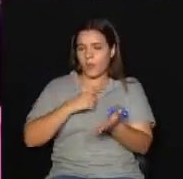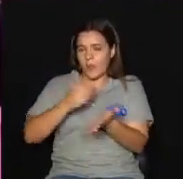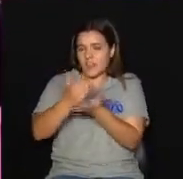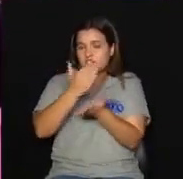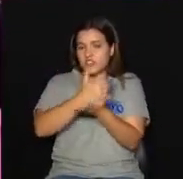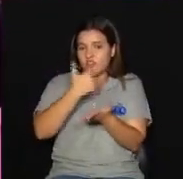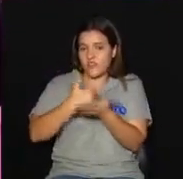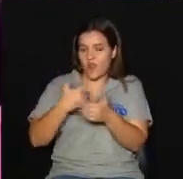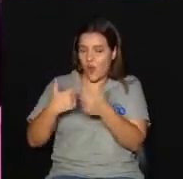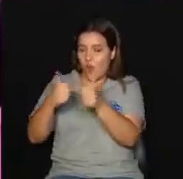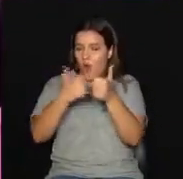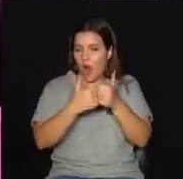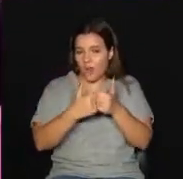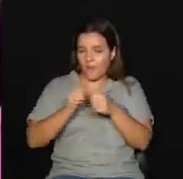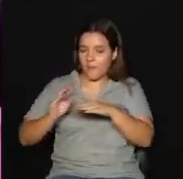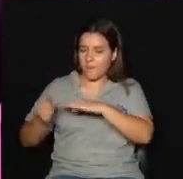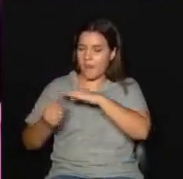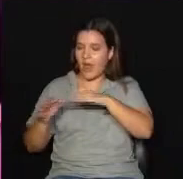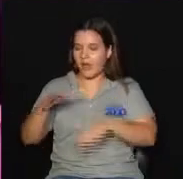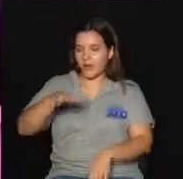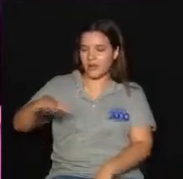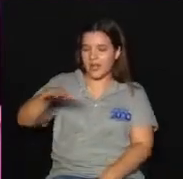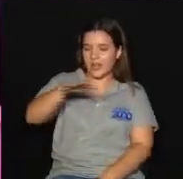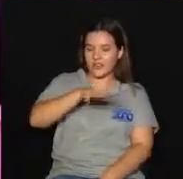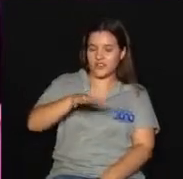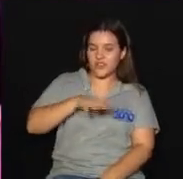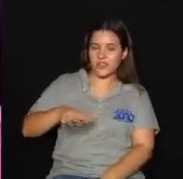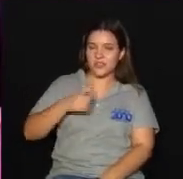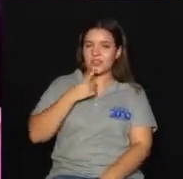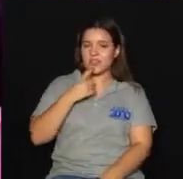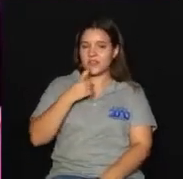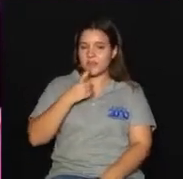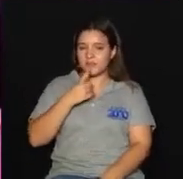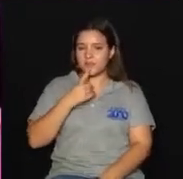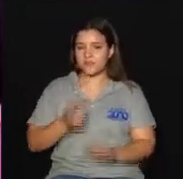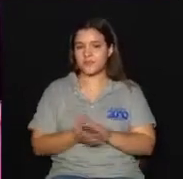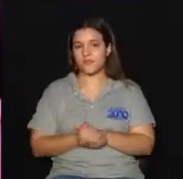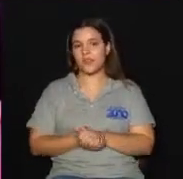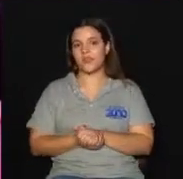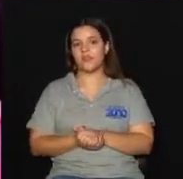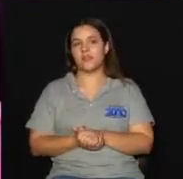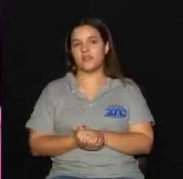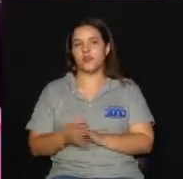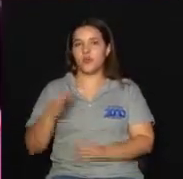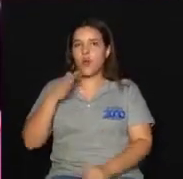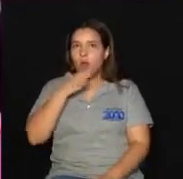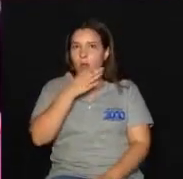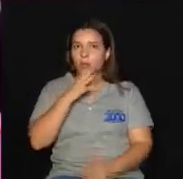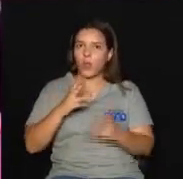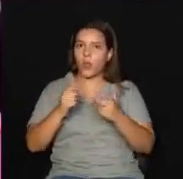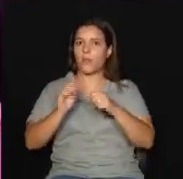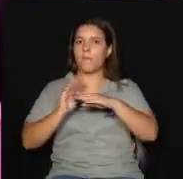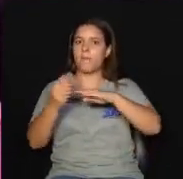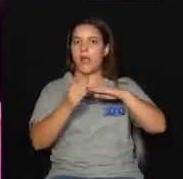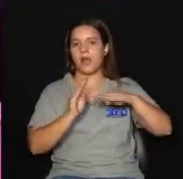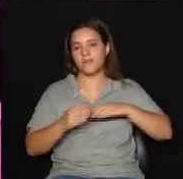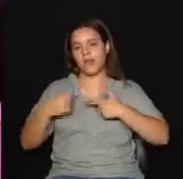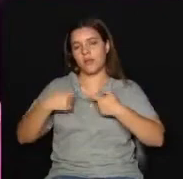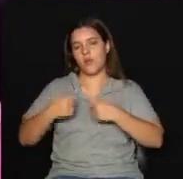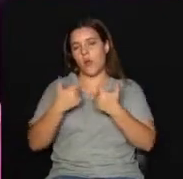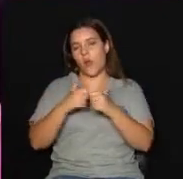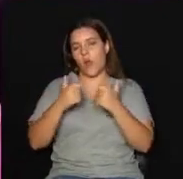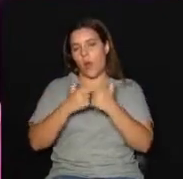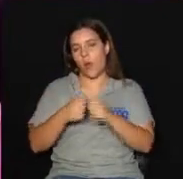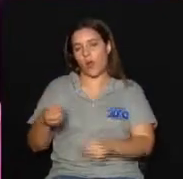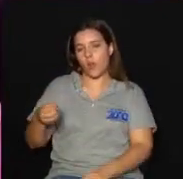em Campinas, né? Alguns bairros que não... Óbvio que todos os bairros precisariam de ônibus